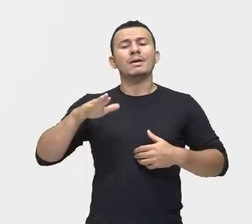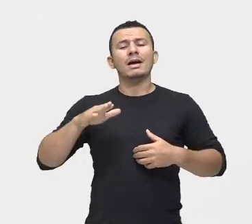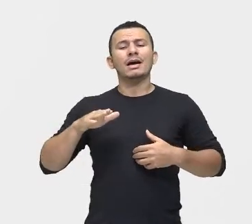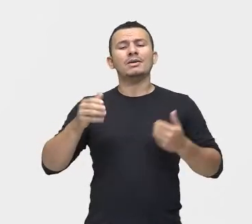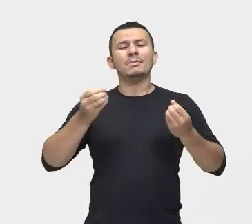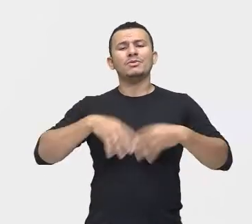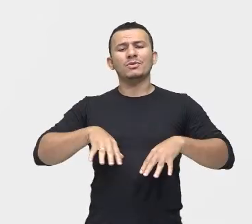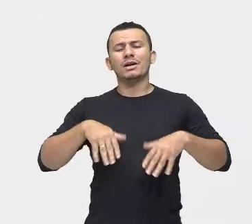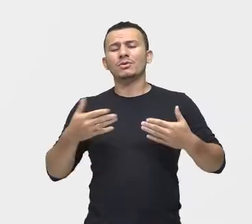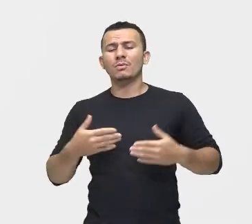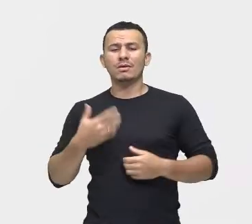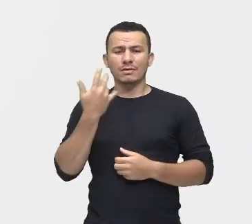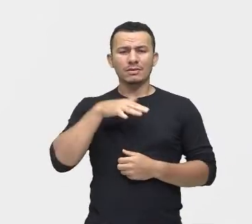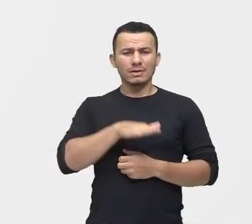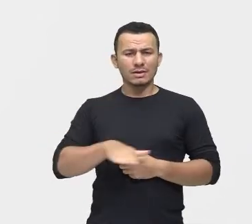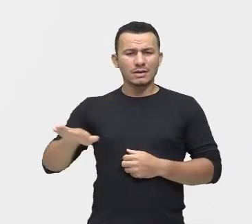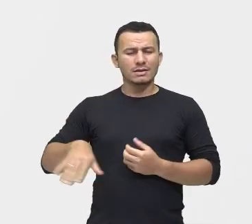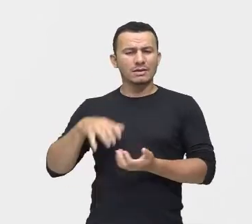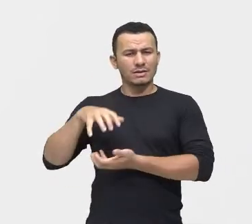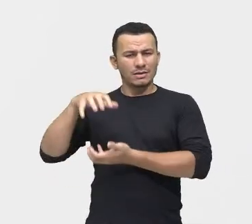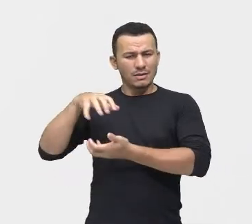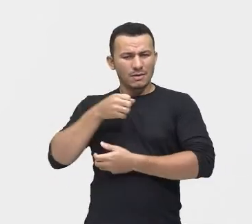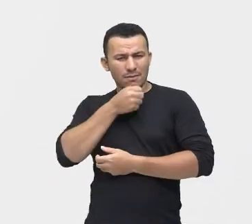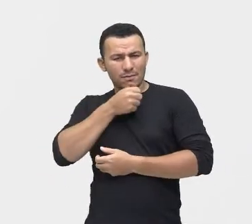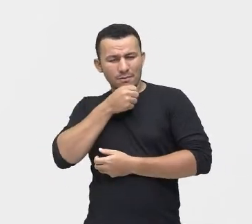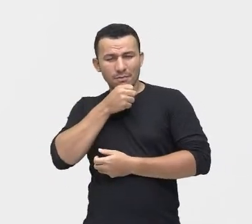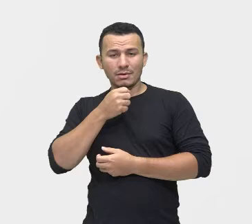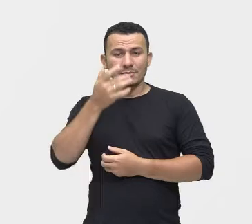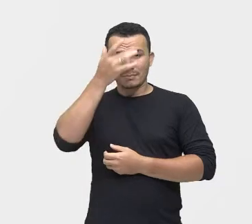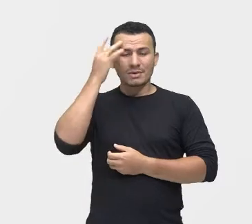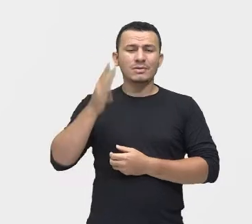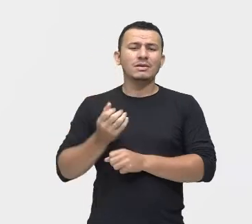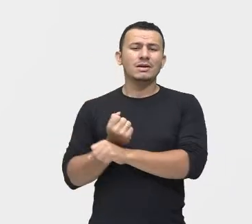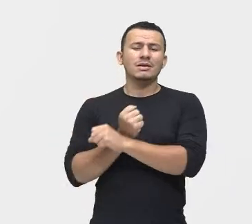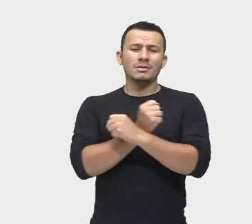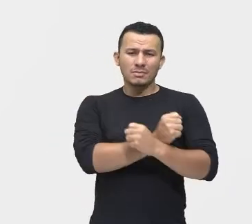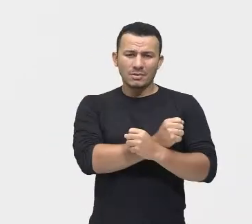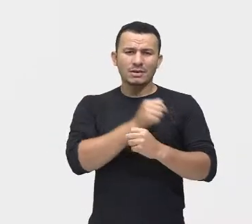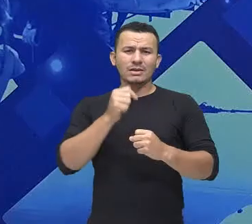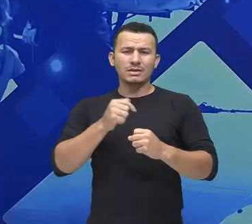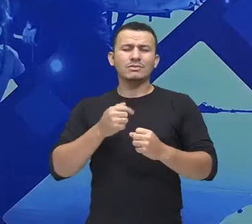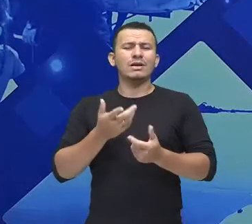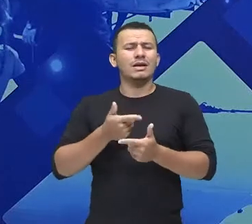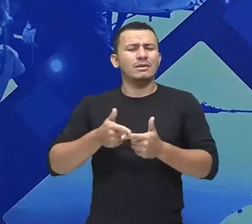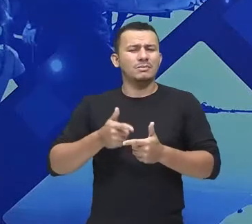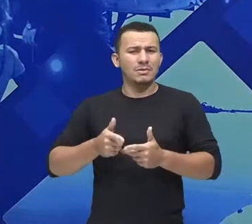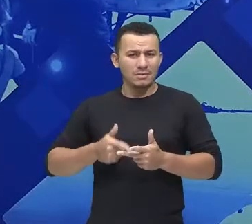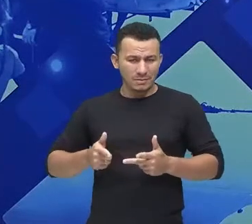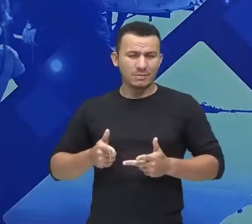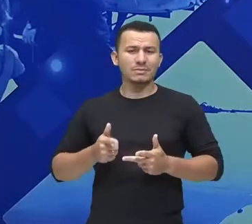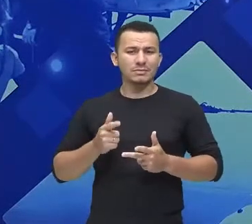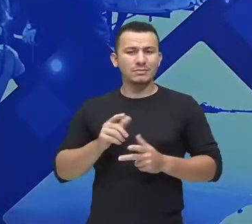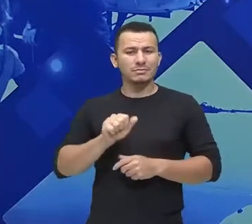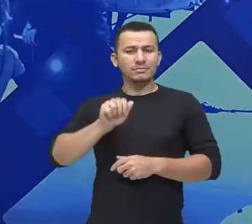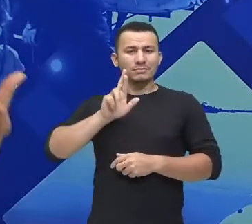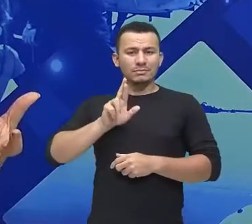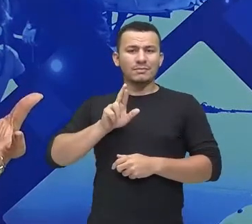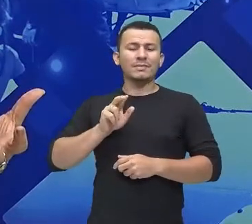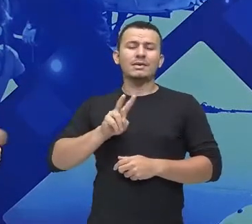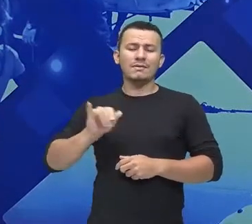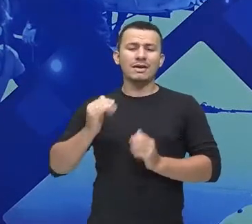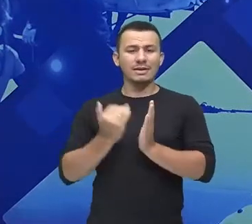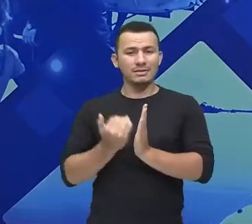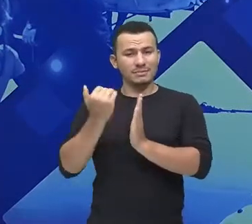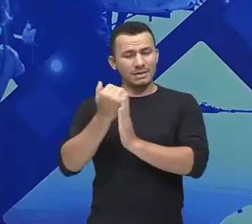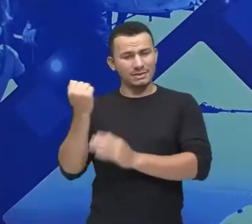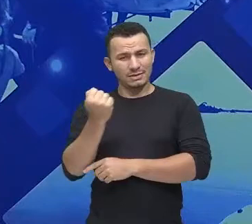afetados? As crianças, os idosos, pessoas que já têm uma propensão de problemas respiratórios, acaba se